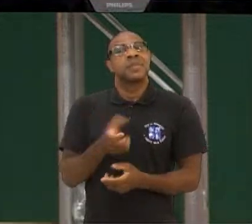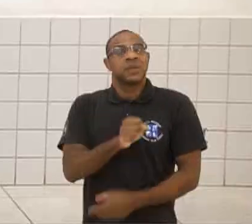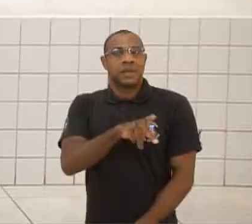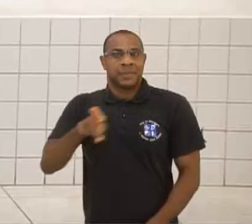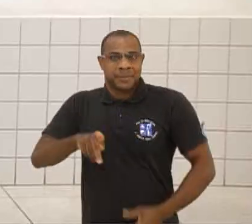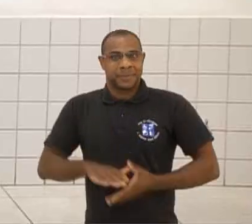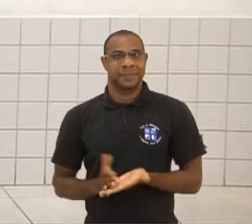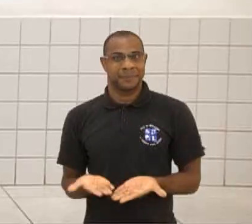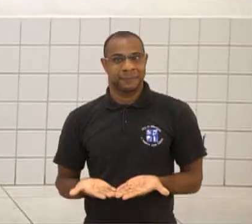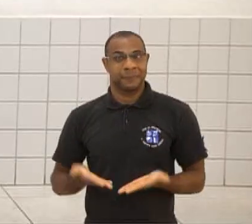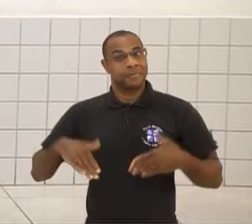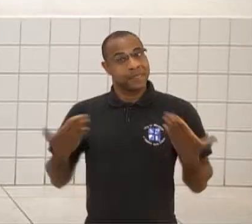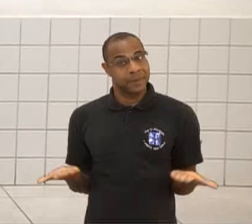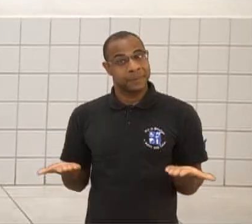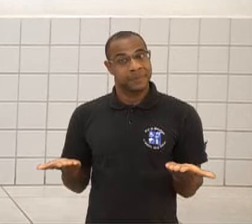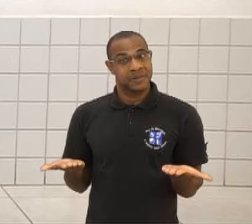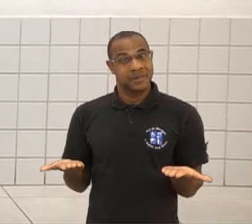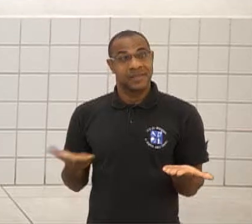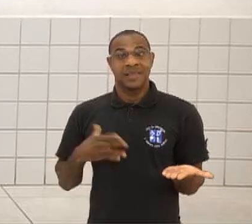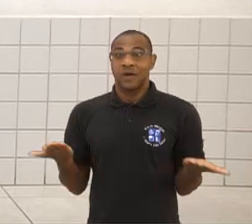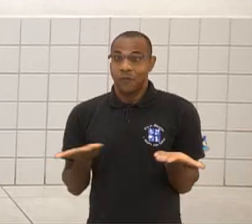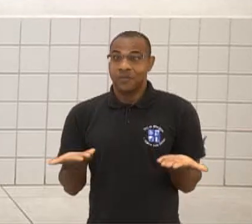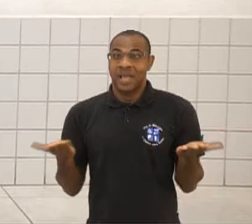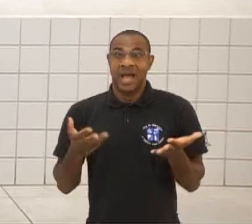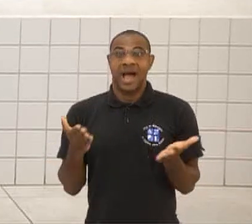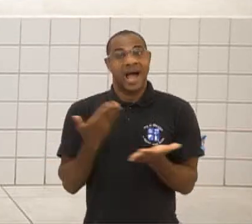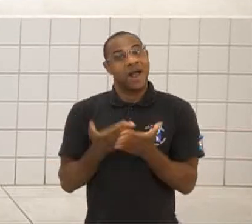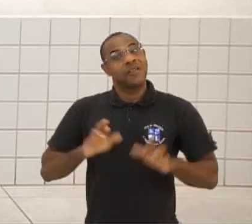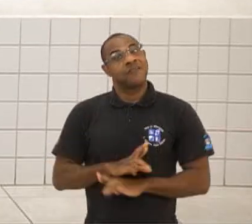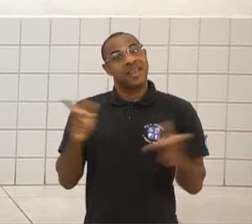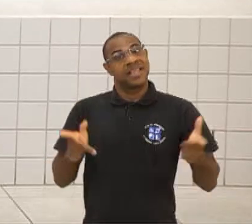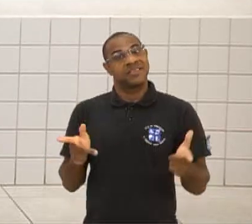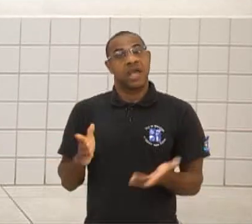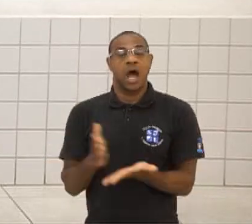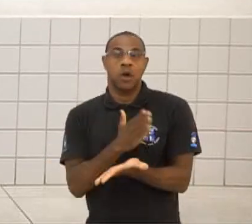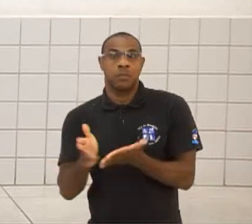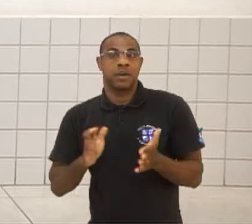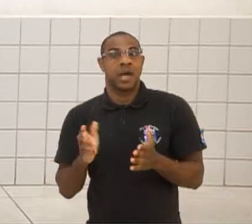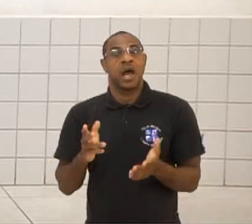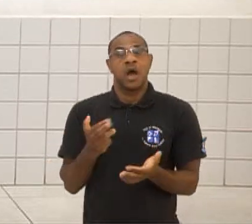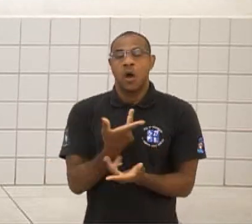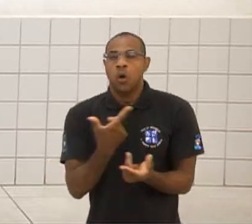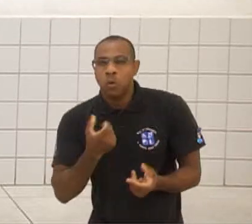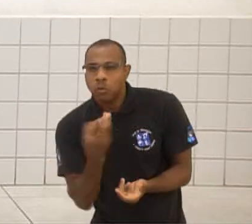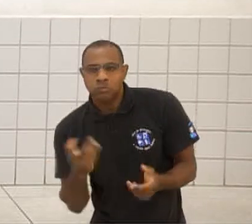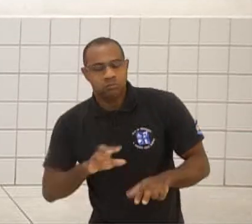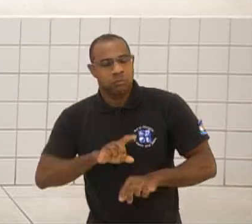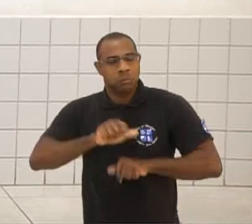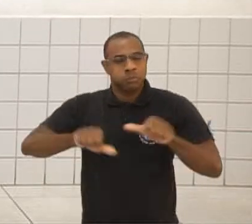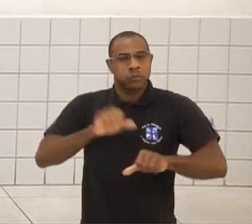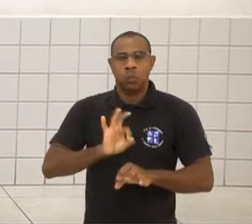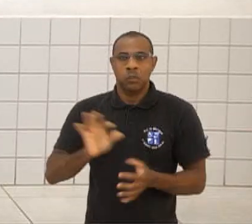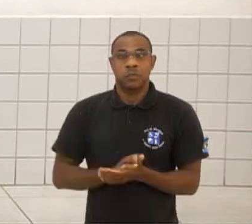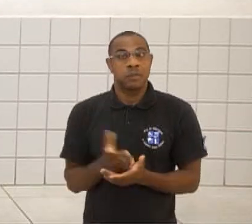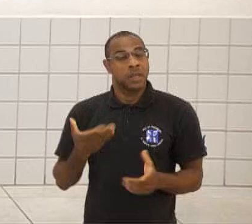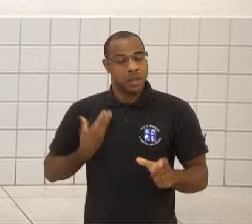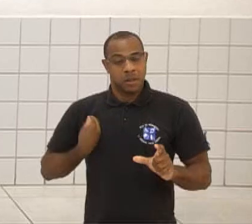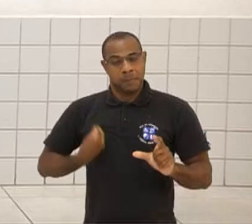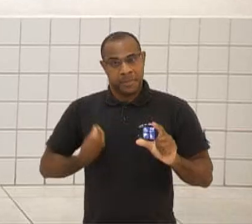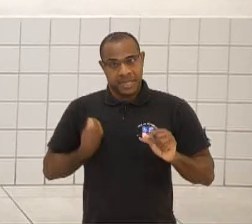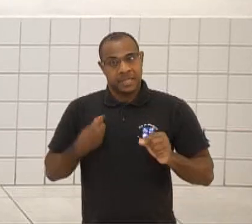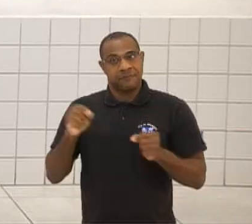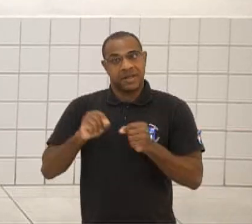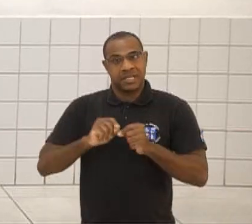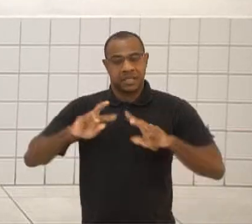ok? E aí, por mais que a aula seja um pouquinho diferente, algumas coisas não mudam. Para você garantir a sua presença, faça a atividade que está